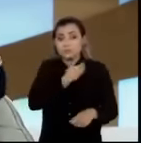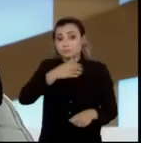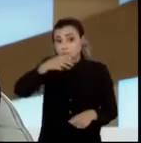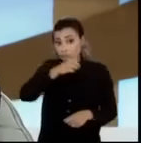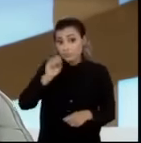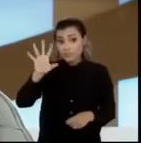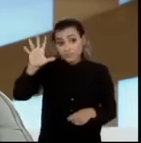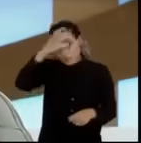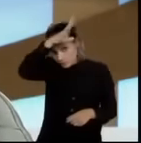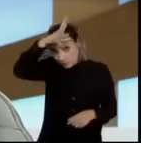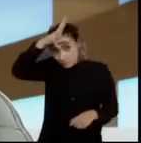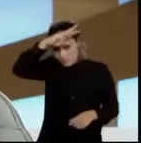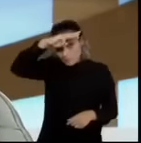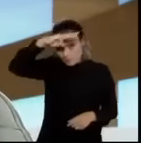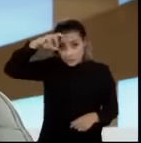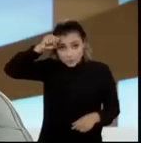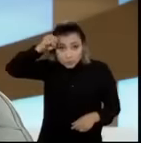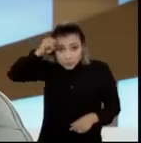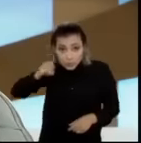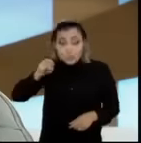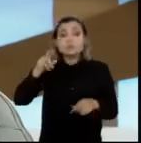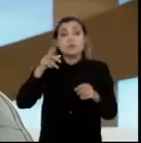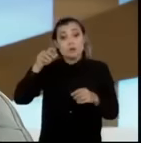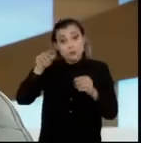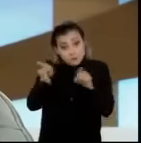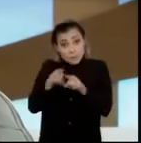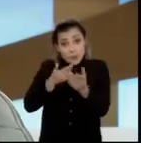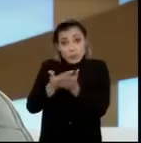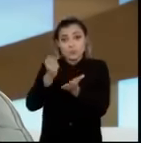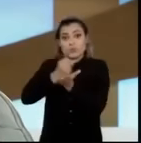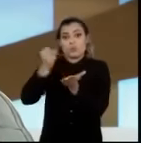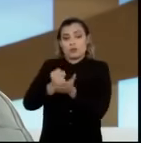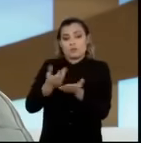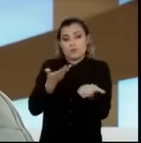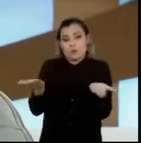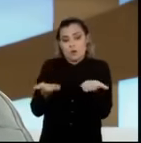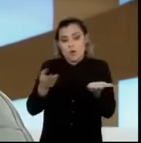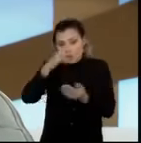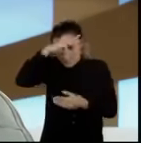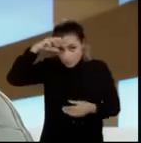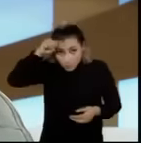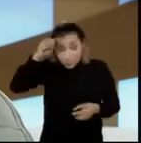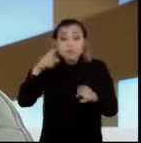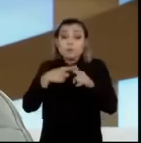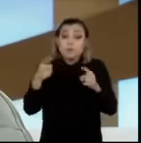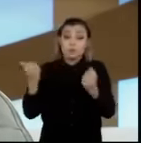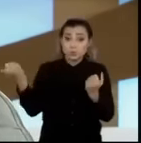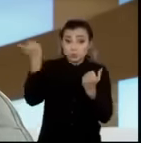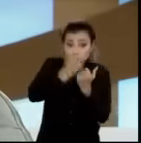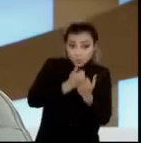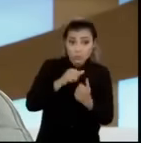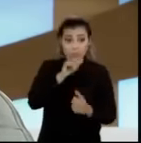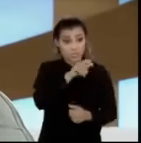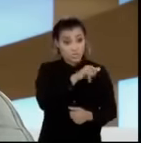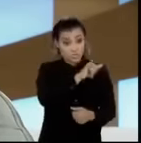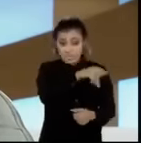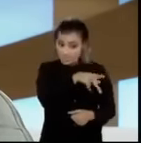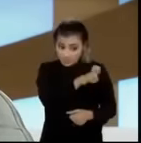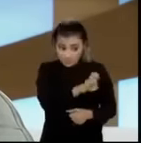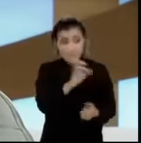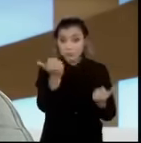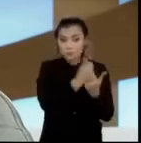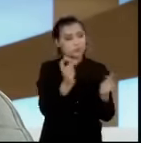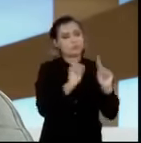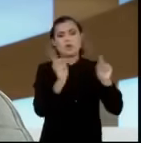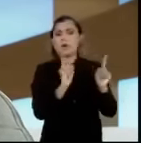Grosso acabou de contratar exatamente esse sistema. Com isso, não se quer substituir o do INPE, PRODES e DETER, de